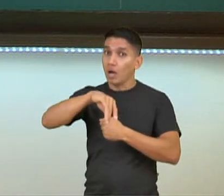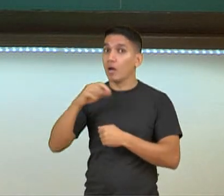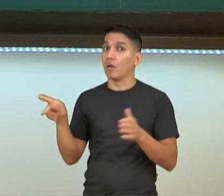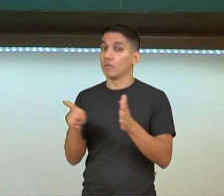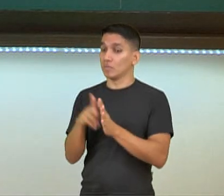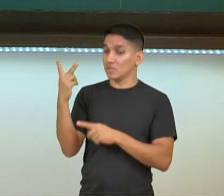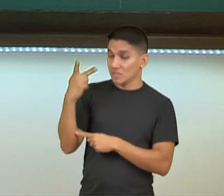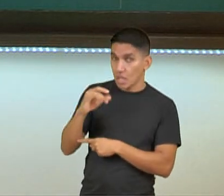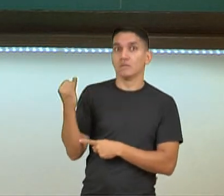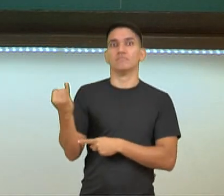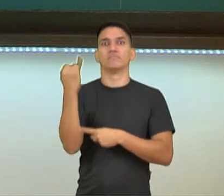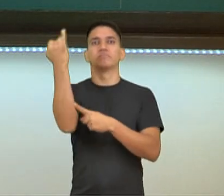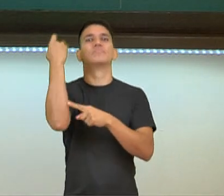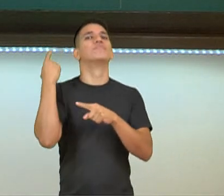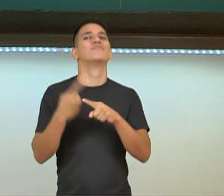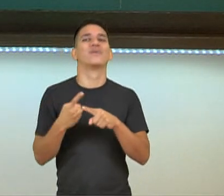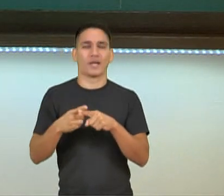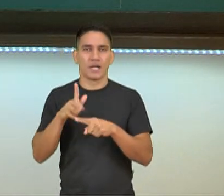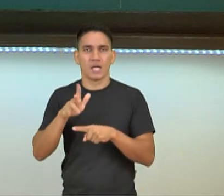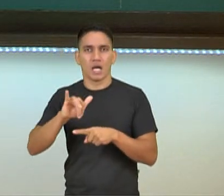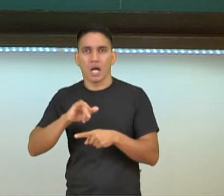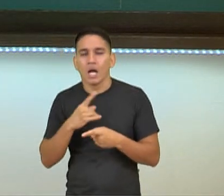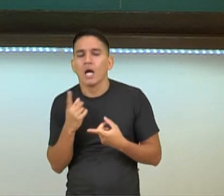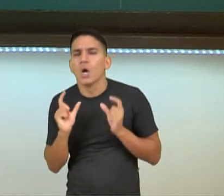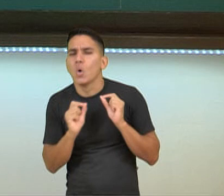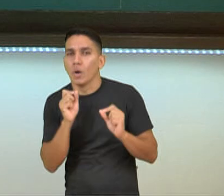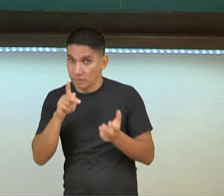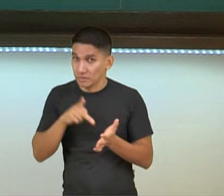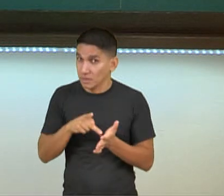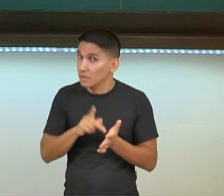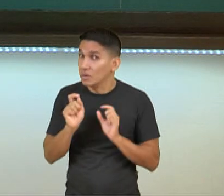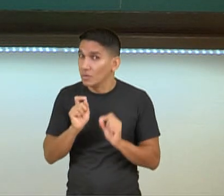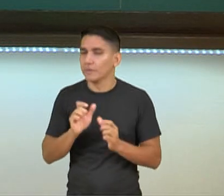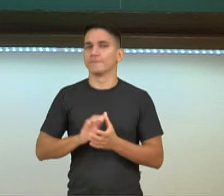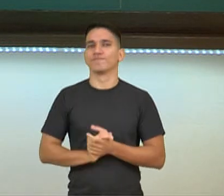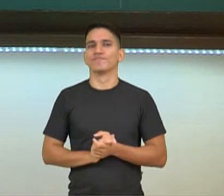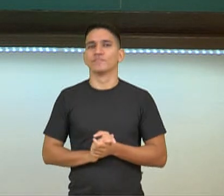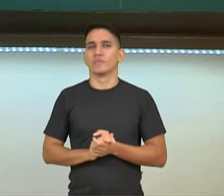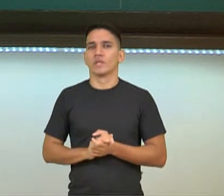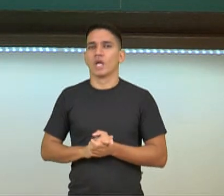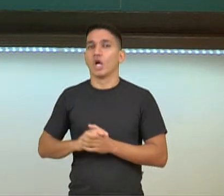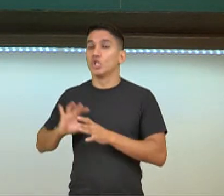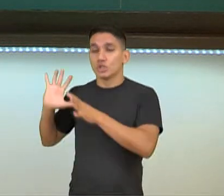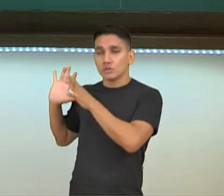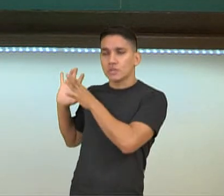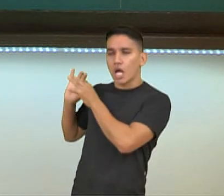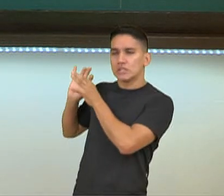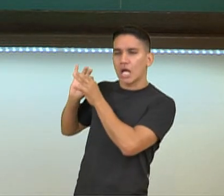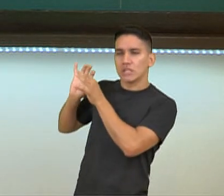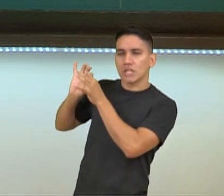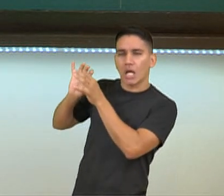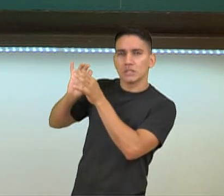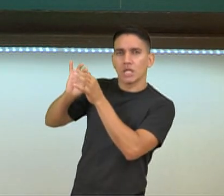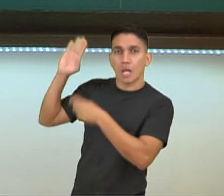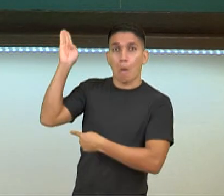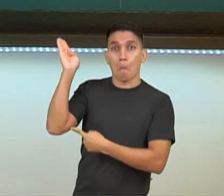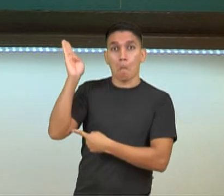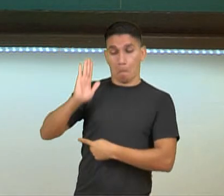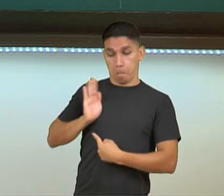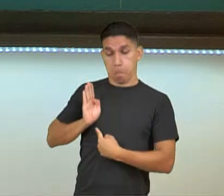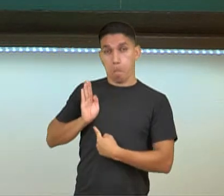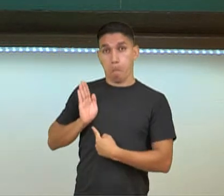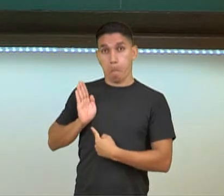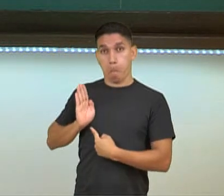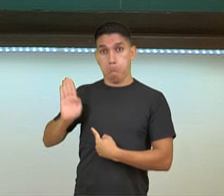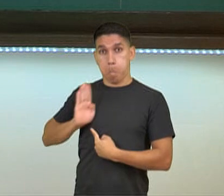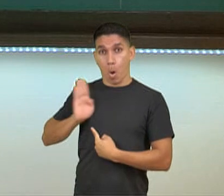vai ser muito importante porque ele vai, na verdade, pegar todo esse contexto da burguesia no poder e vai